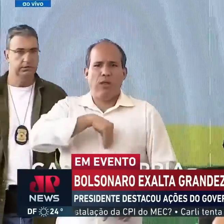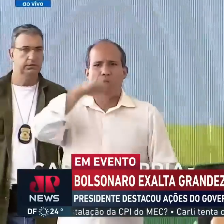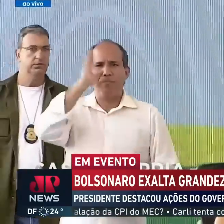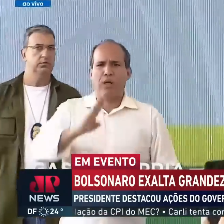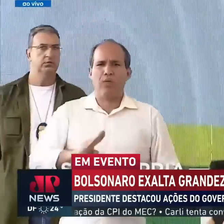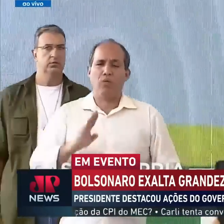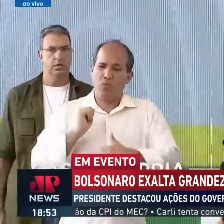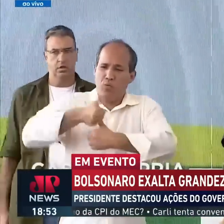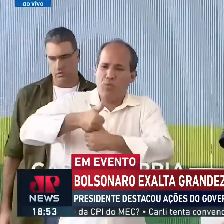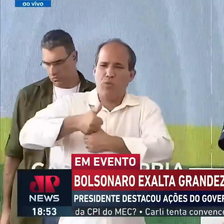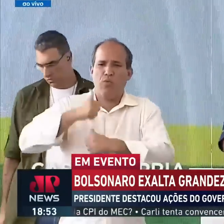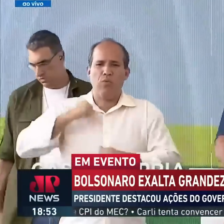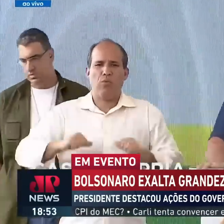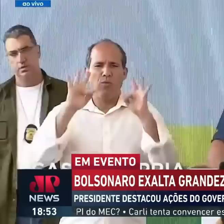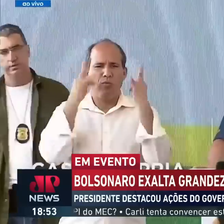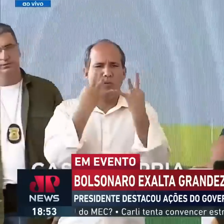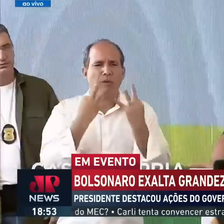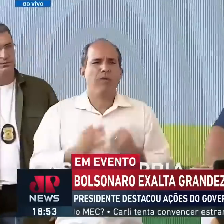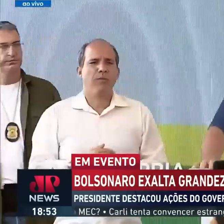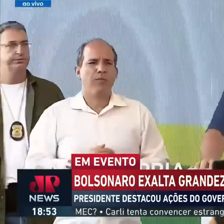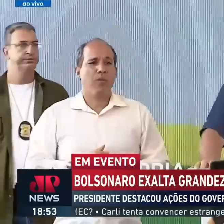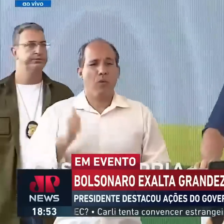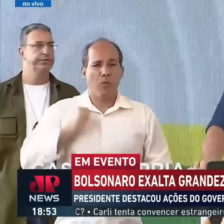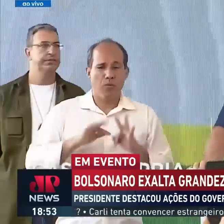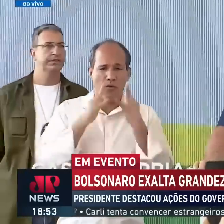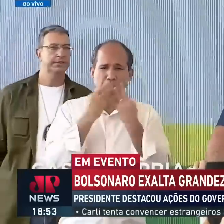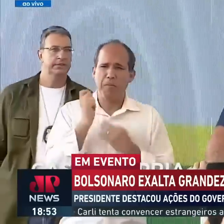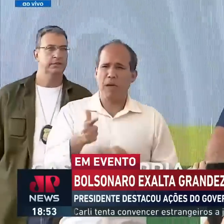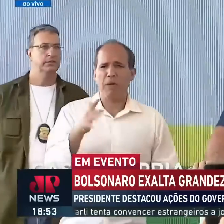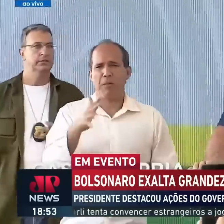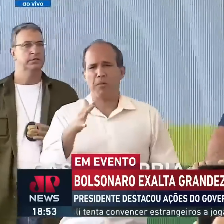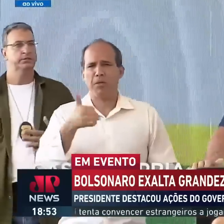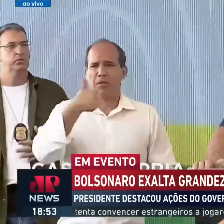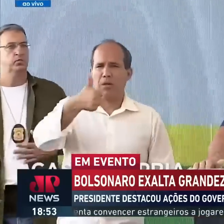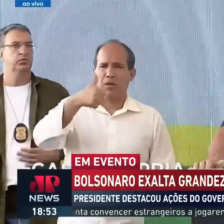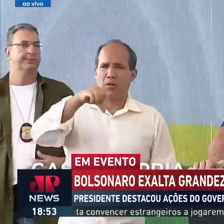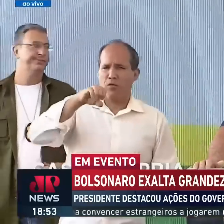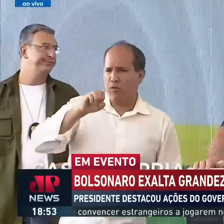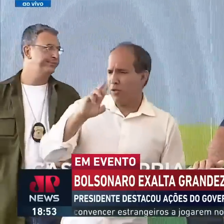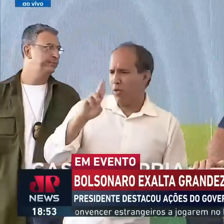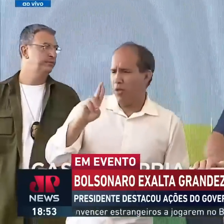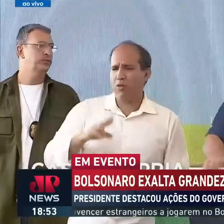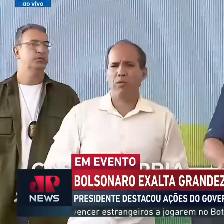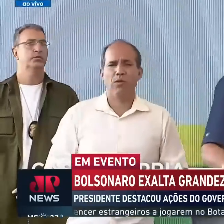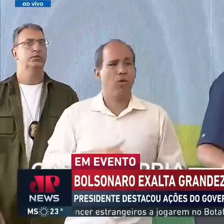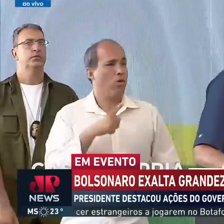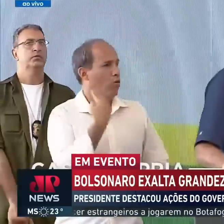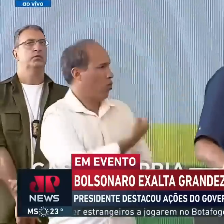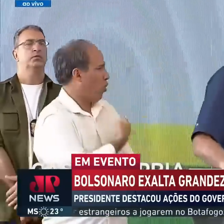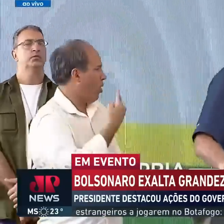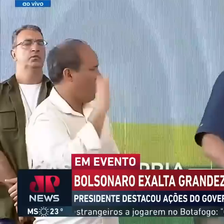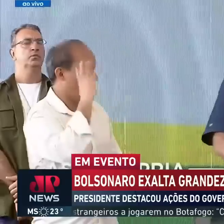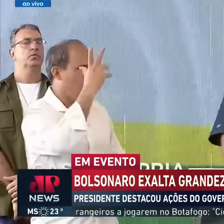que substitui o bolsa família o bolsa família pagava em média r$ 190 nós